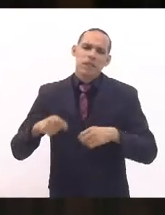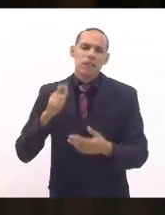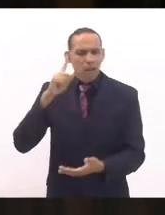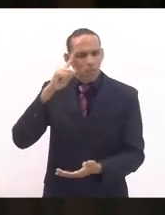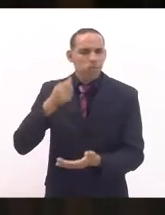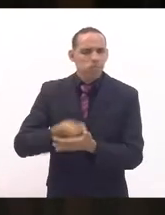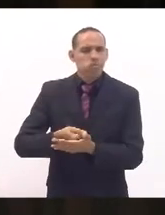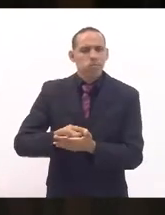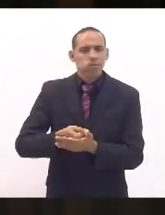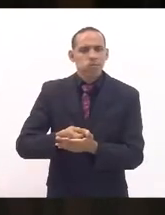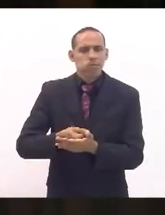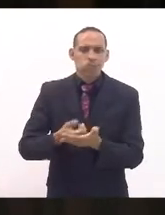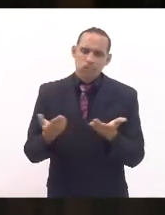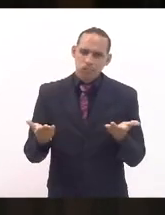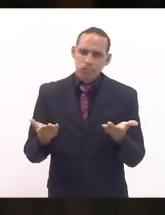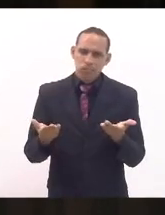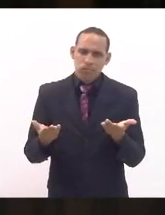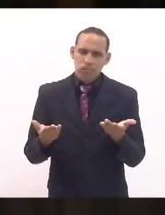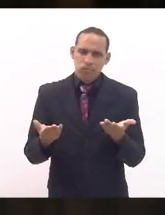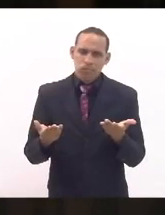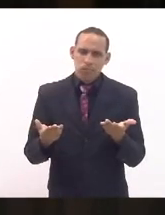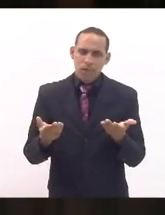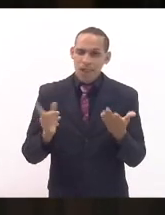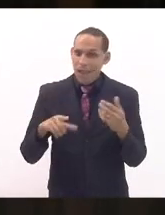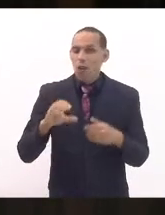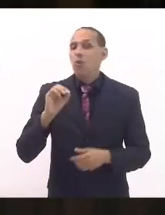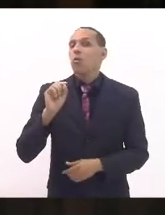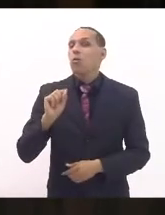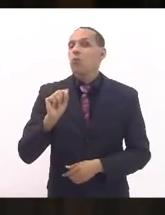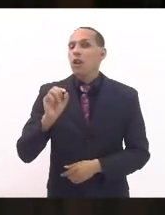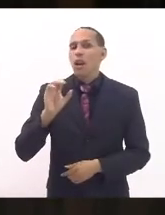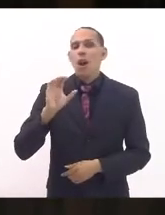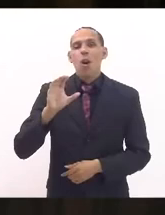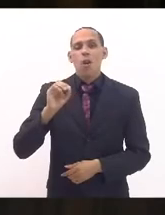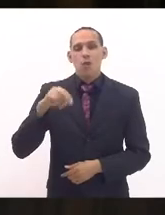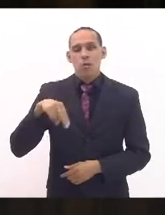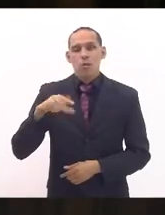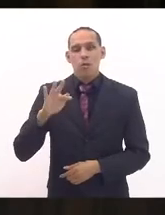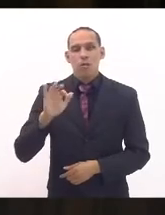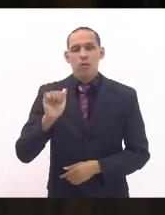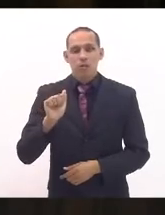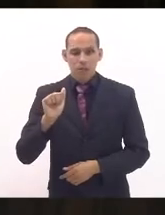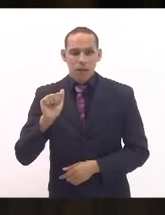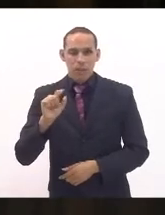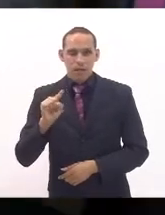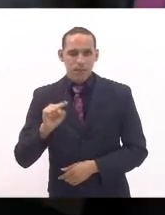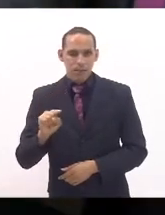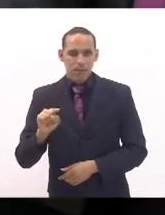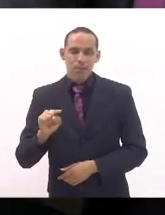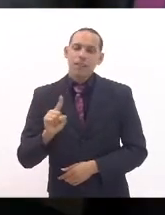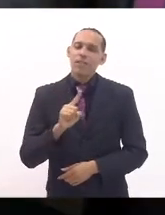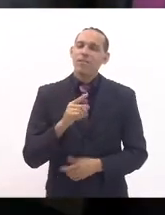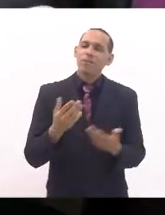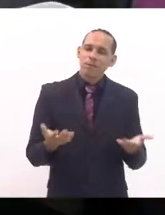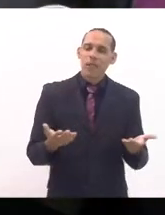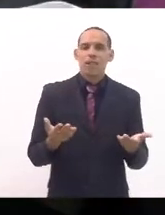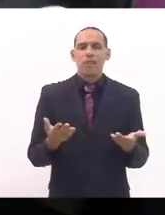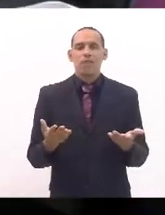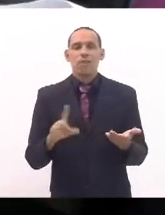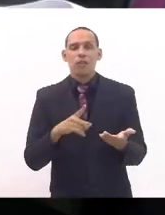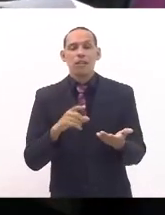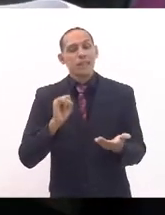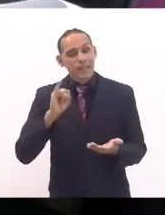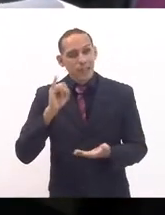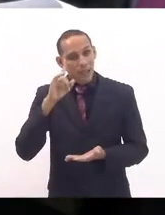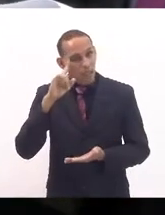determinativo. Mas uma coisa é a questão do como faz. Aí, senhor presidente, a gente tem que estar, se for